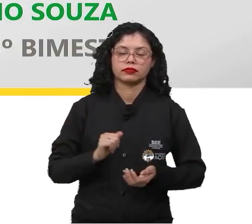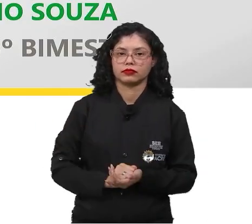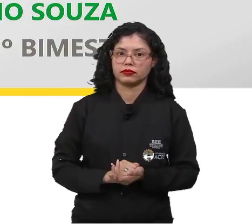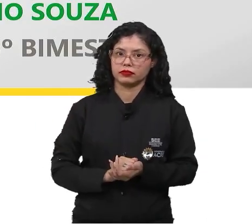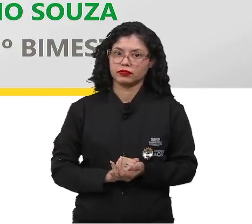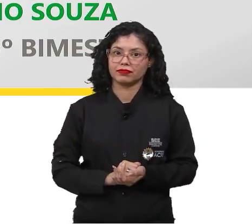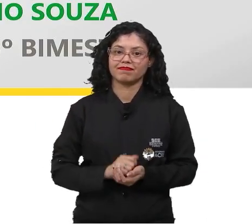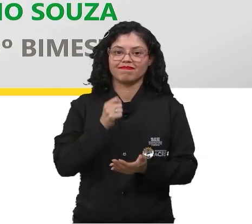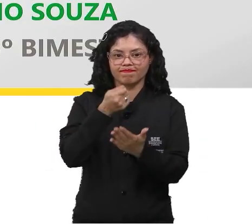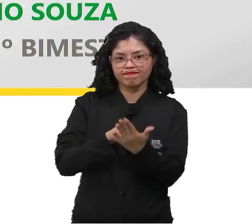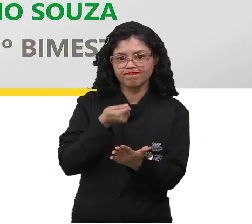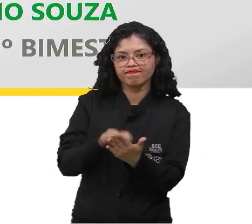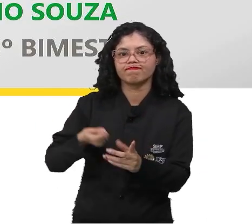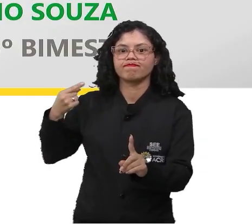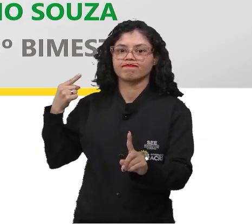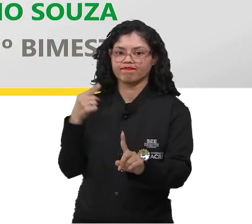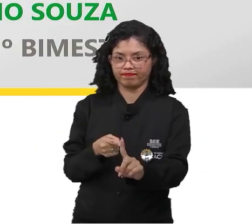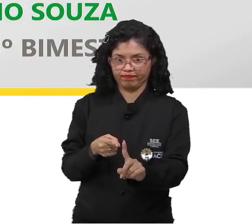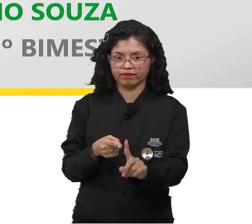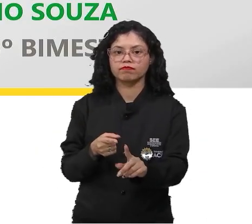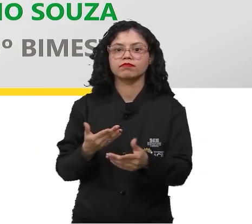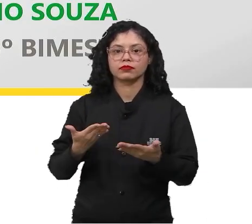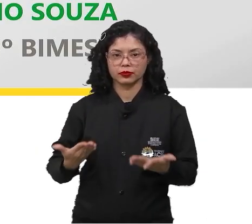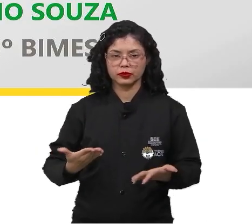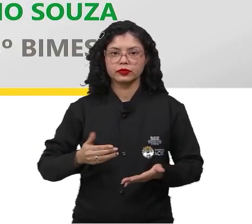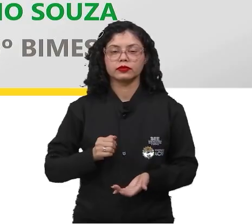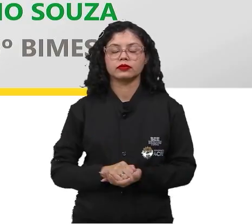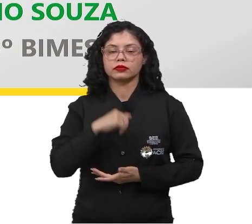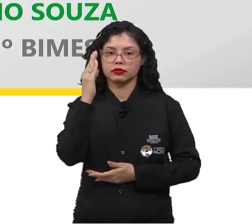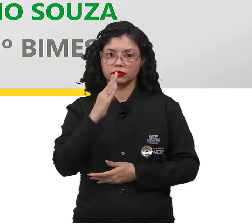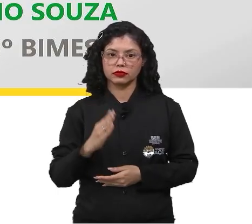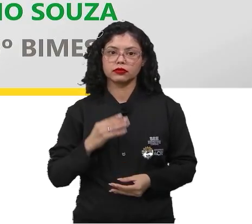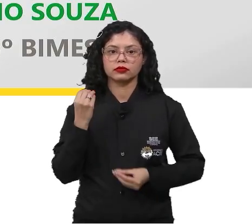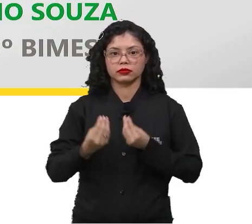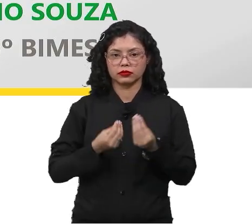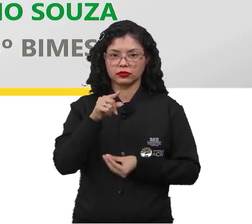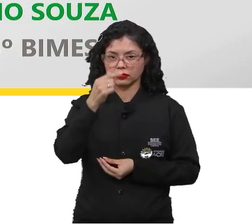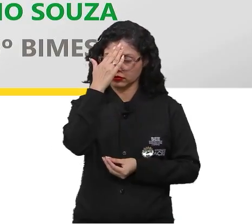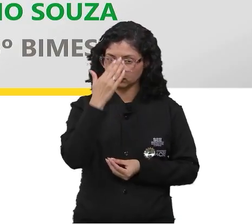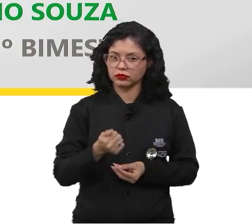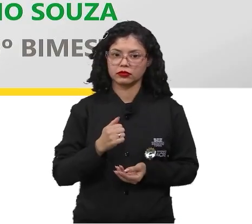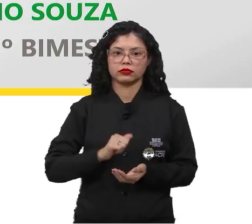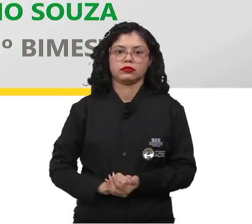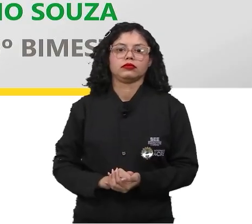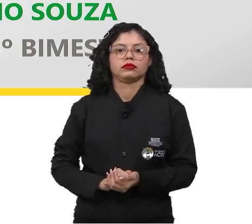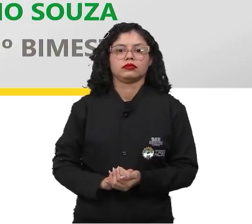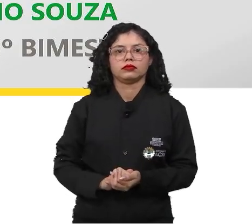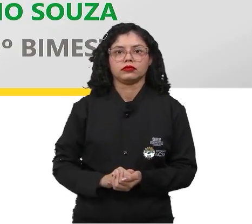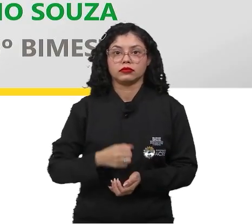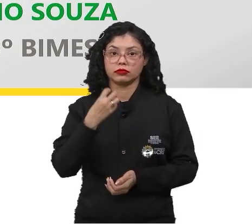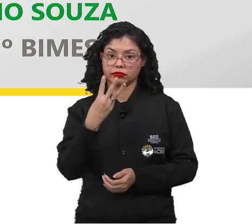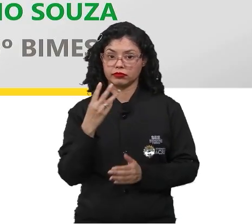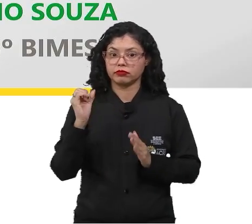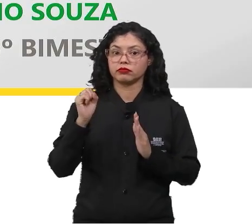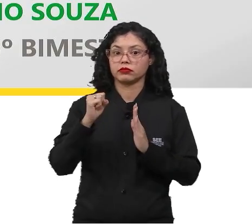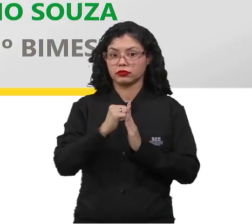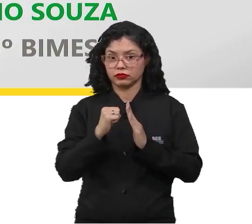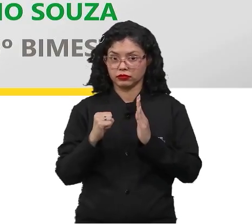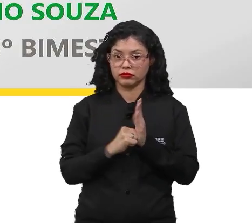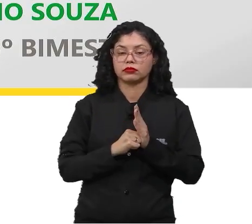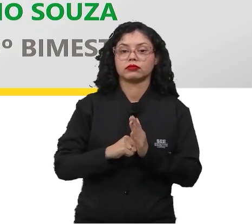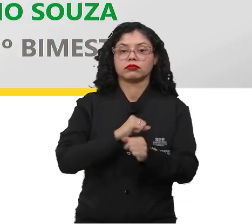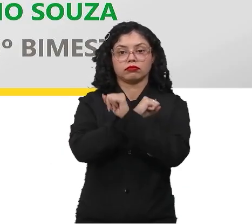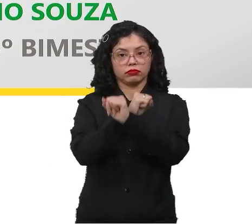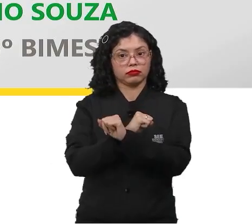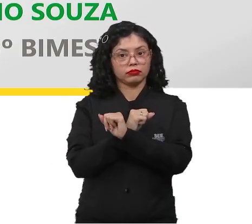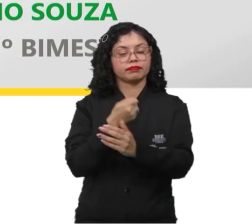dispersão forçada, ok? O Brasil, como vocês sabem, viveu aí mais de 3 séculos de